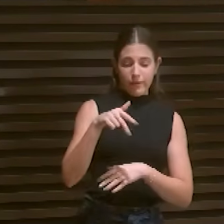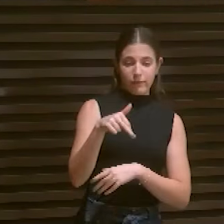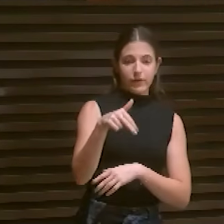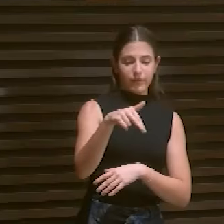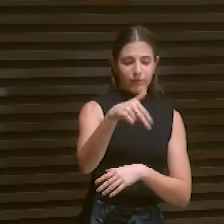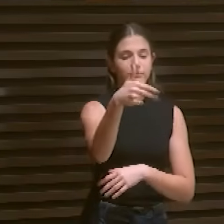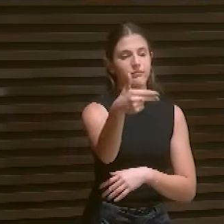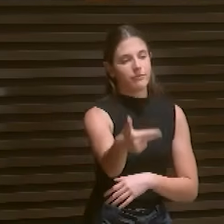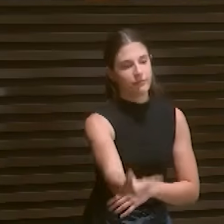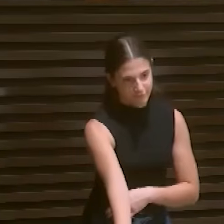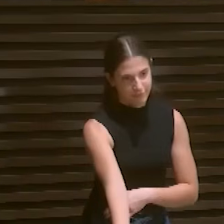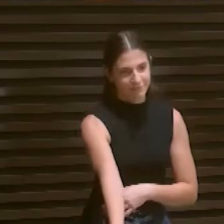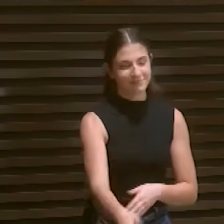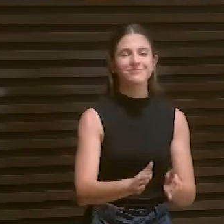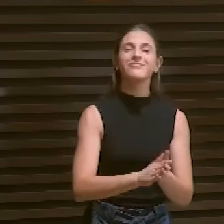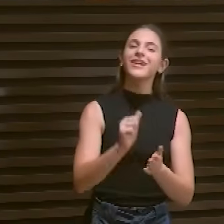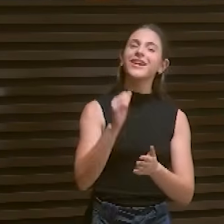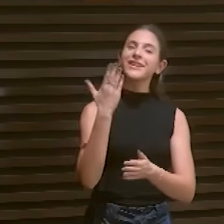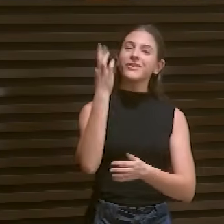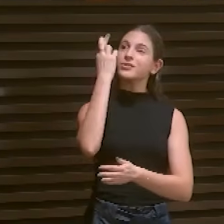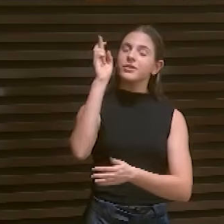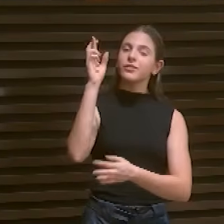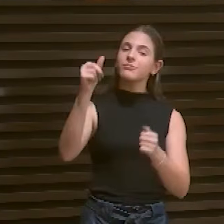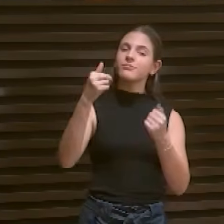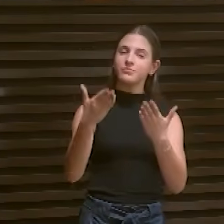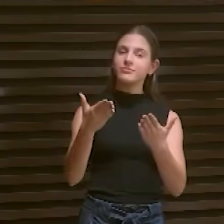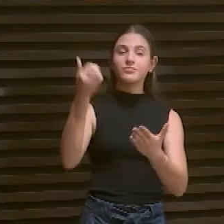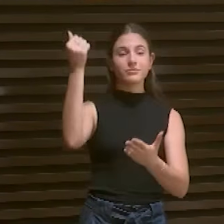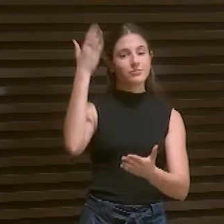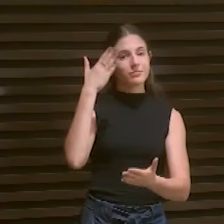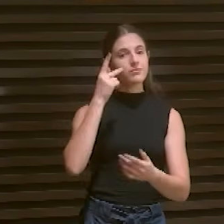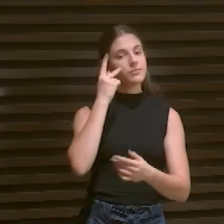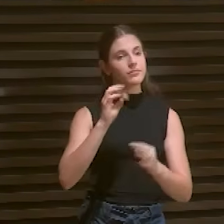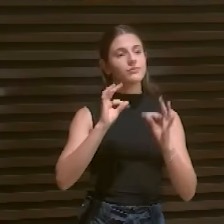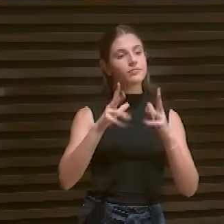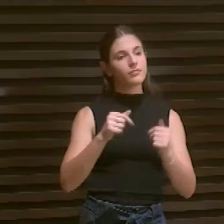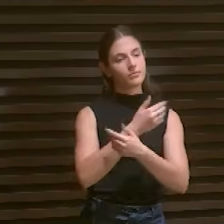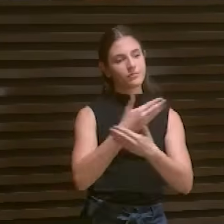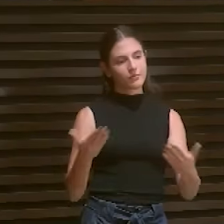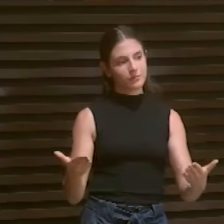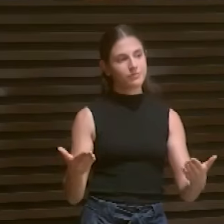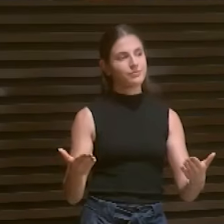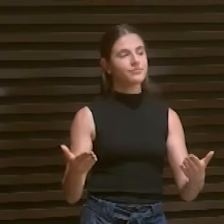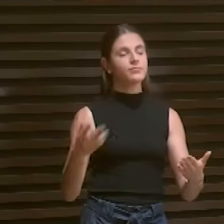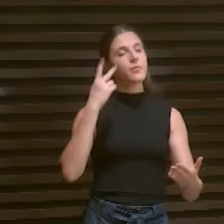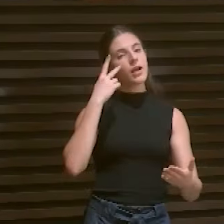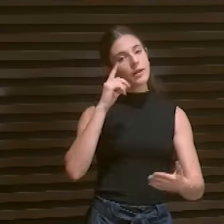abismo. Então, que o Senhor conceda graça para todos nós, para termos